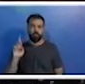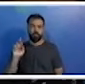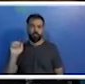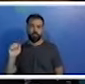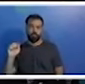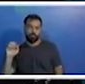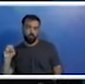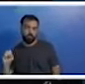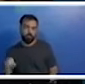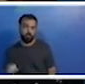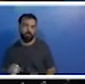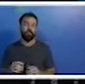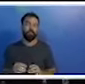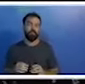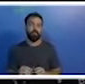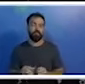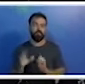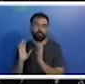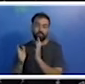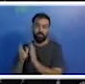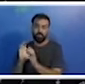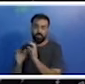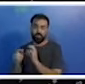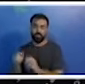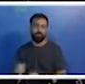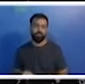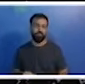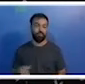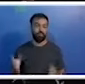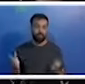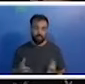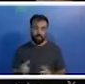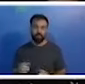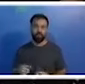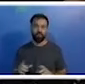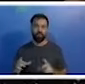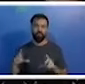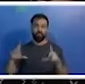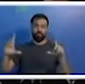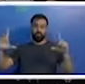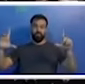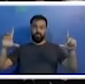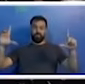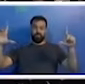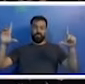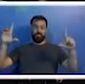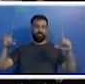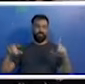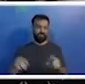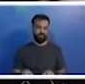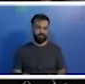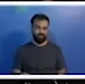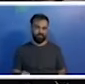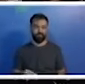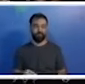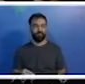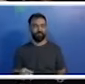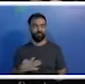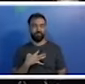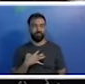sinais agora nós vamos para a hora do cinema com a caixa dos Sentimentos